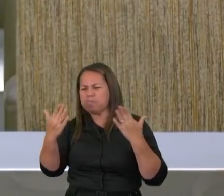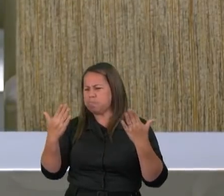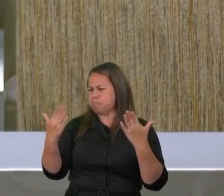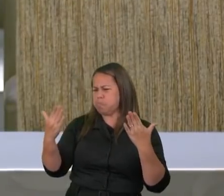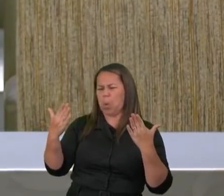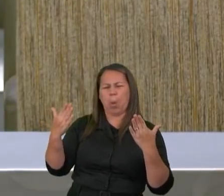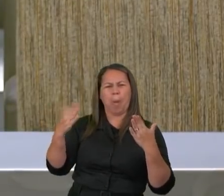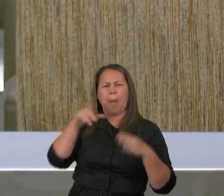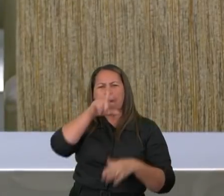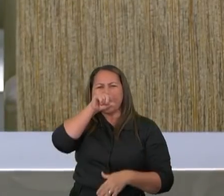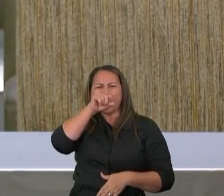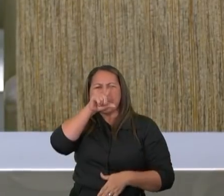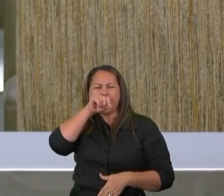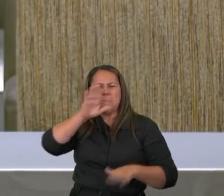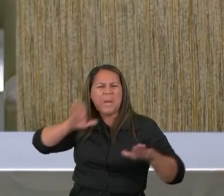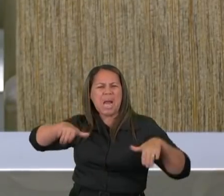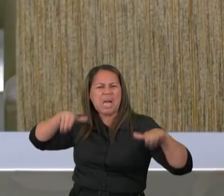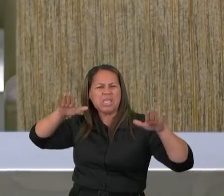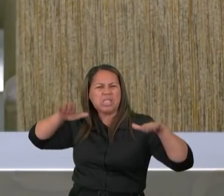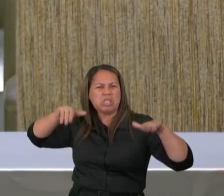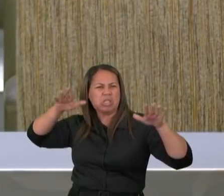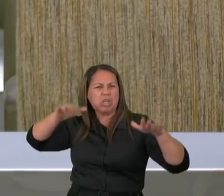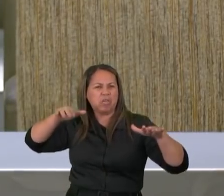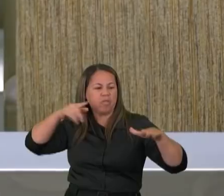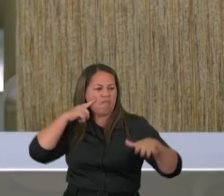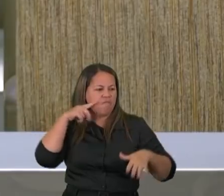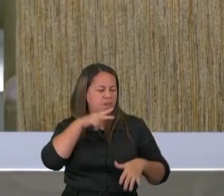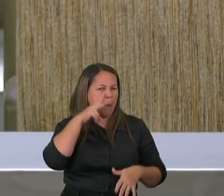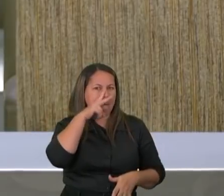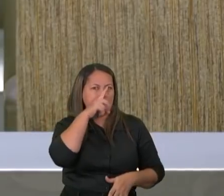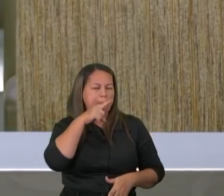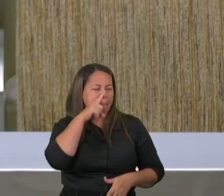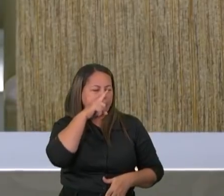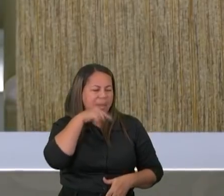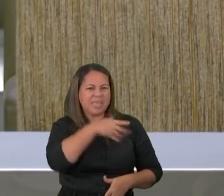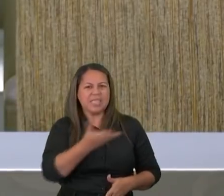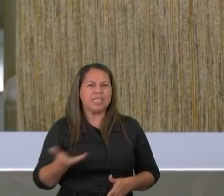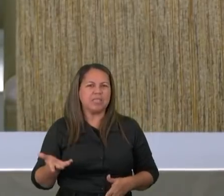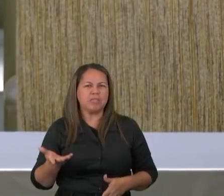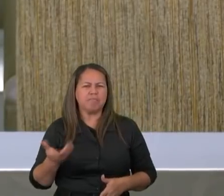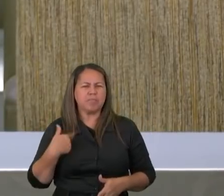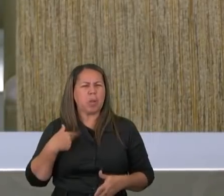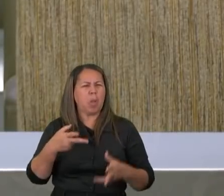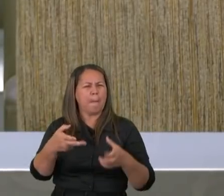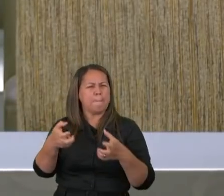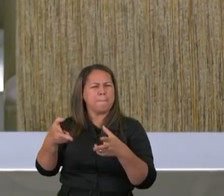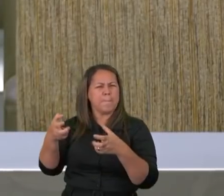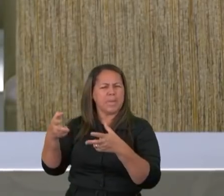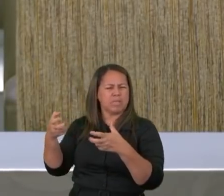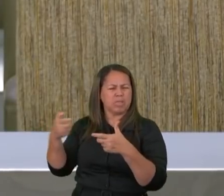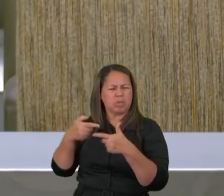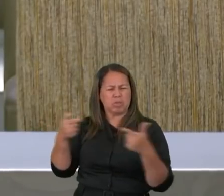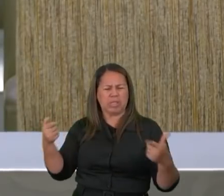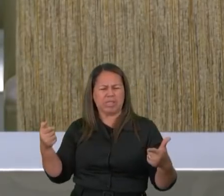do laço do passarinheiro. Nós encontramos aqui uma imagem muito interessante.